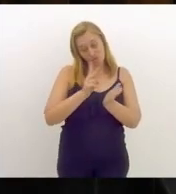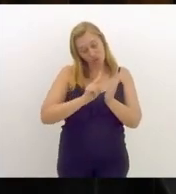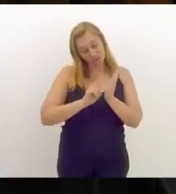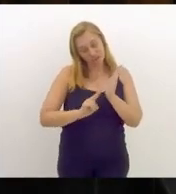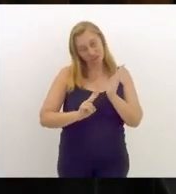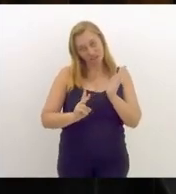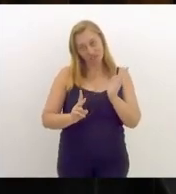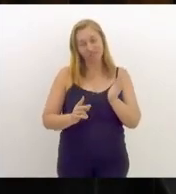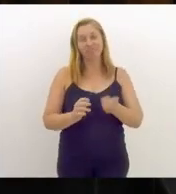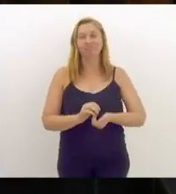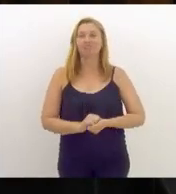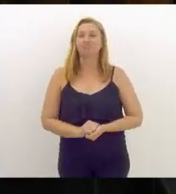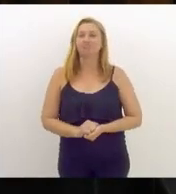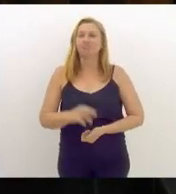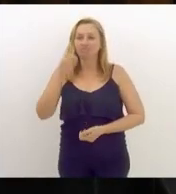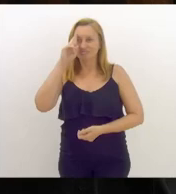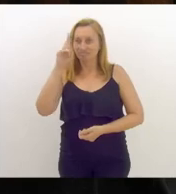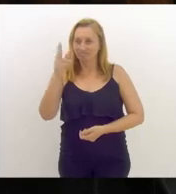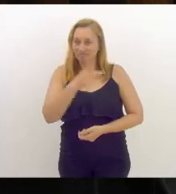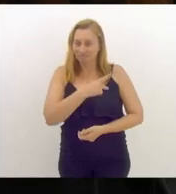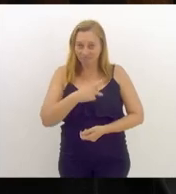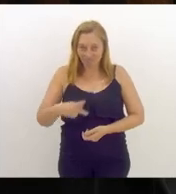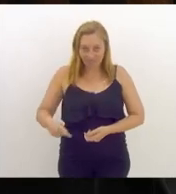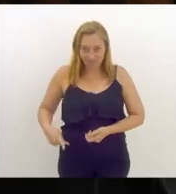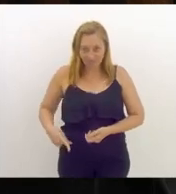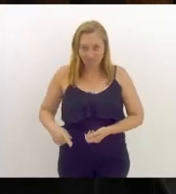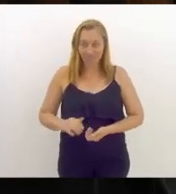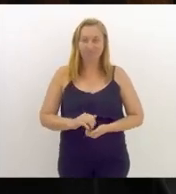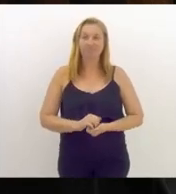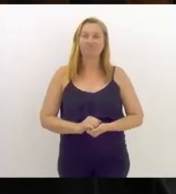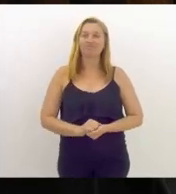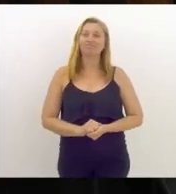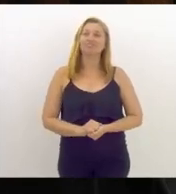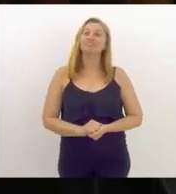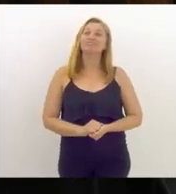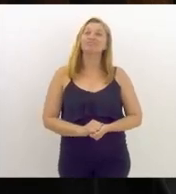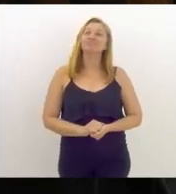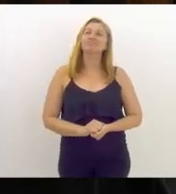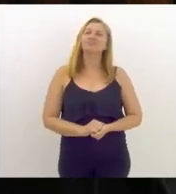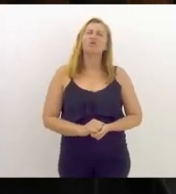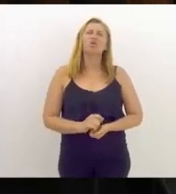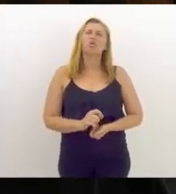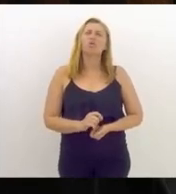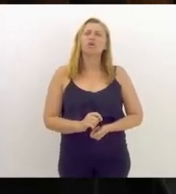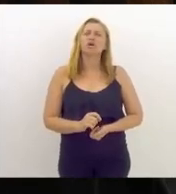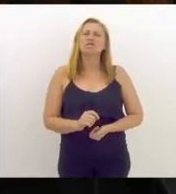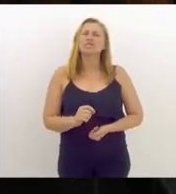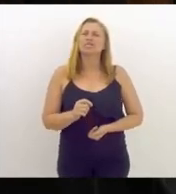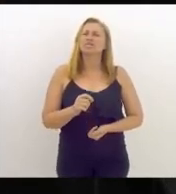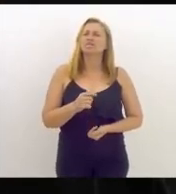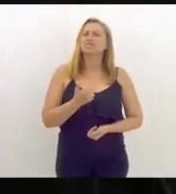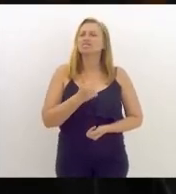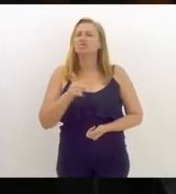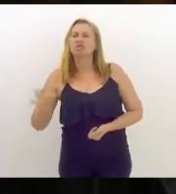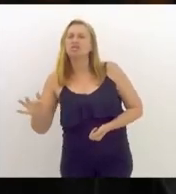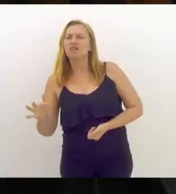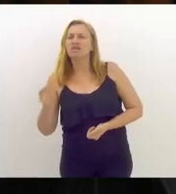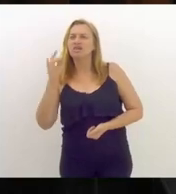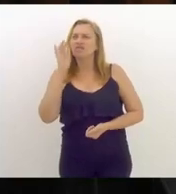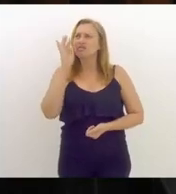ler senhor presidente o que seria da filosofia por